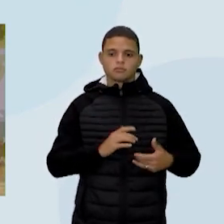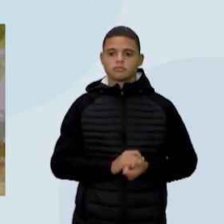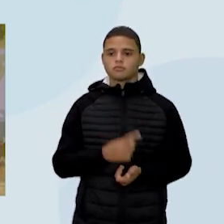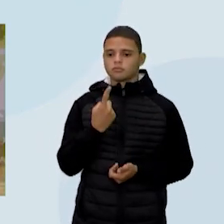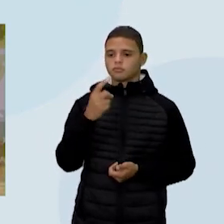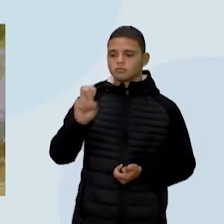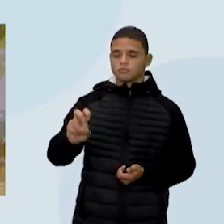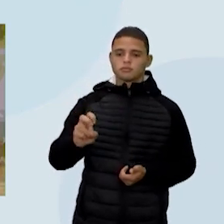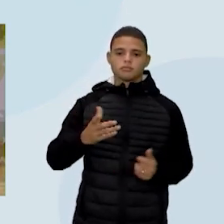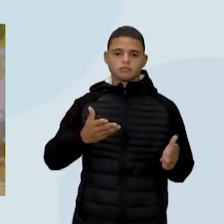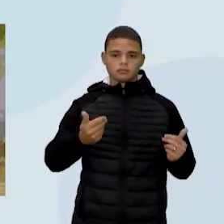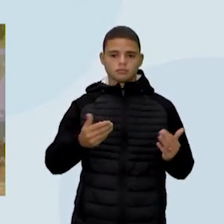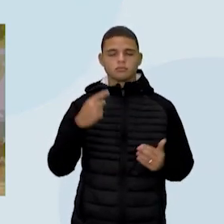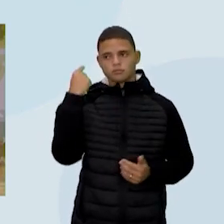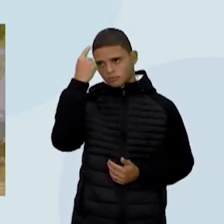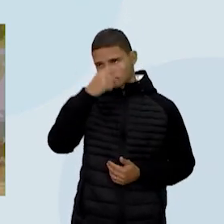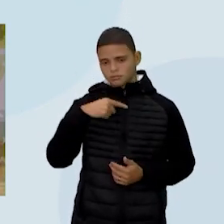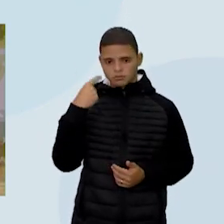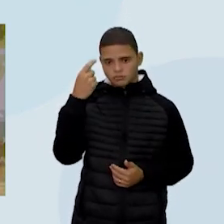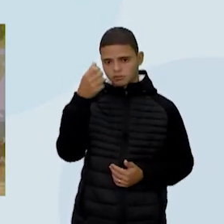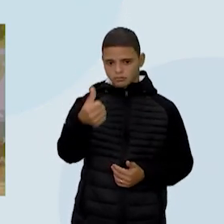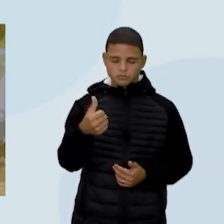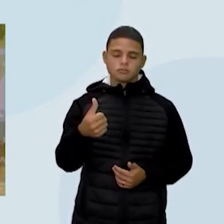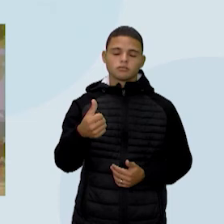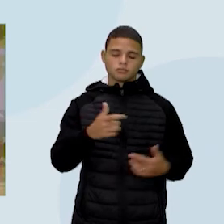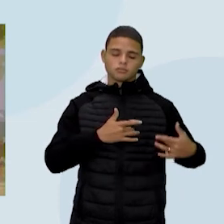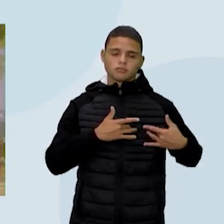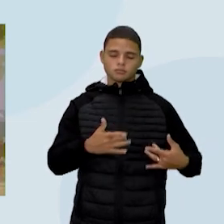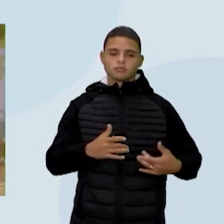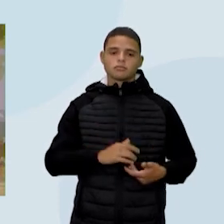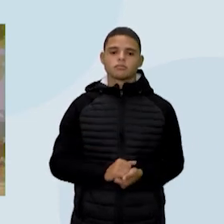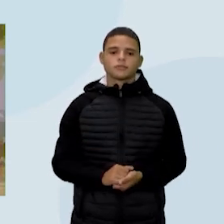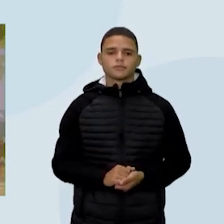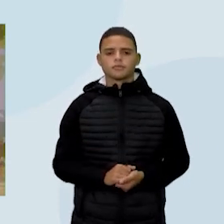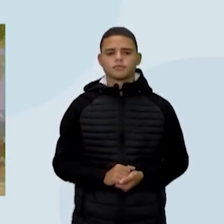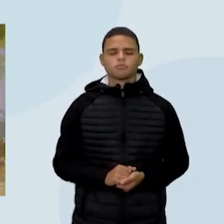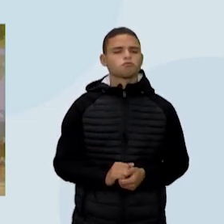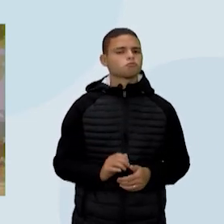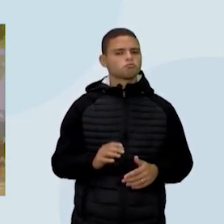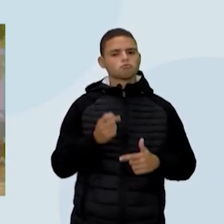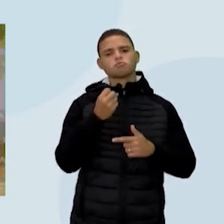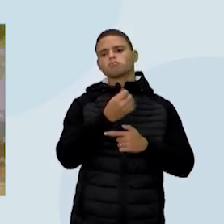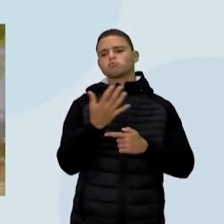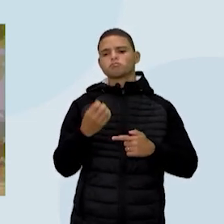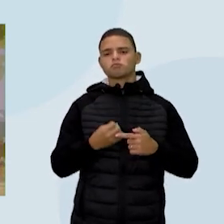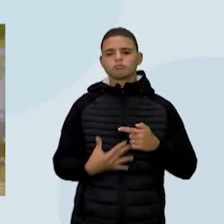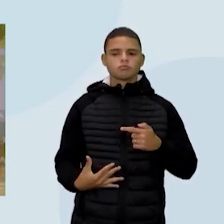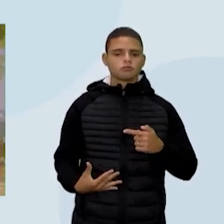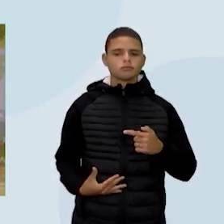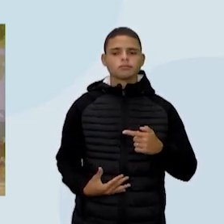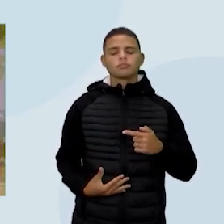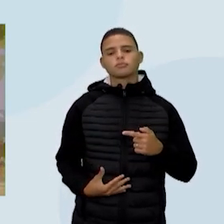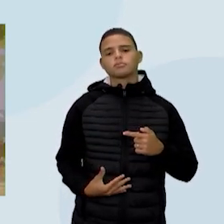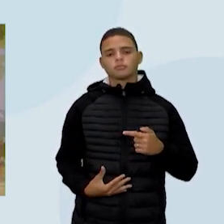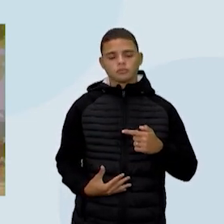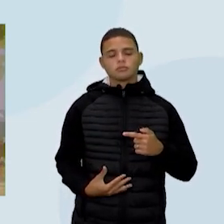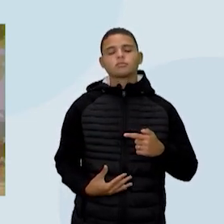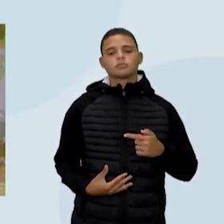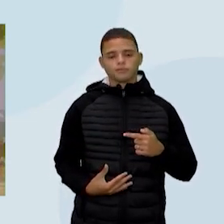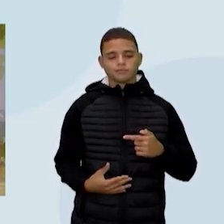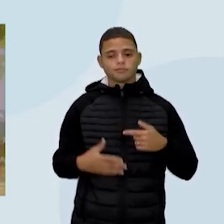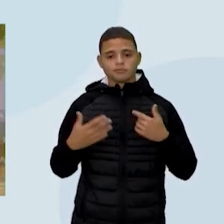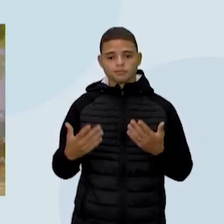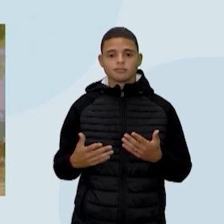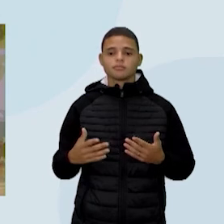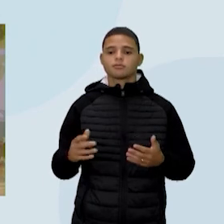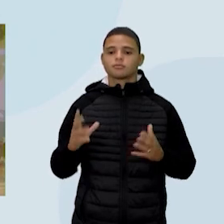jovens para 6 horas, né? Proporcionalmente, em quanto tempo o lixo teria sido recolhido se